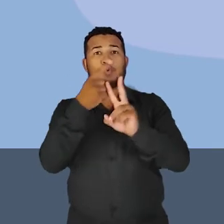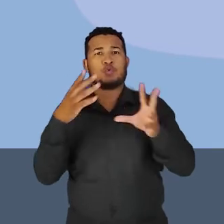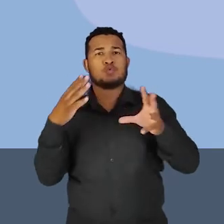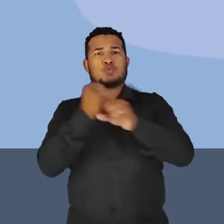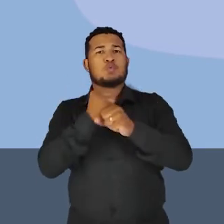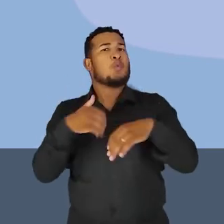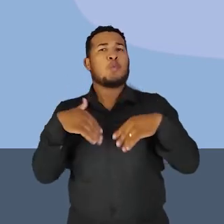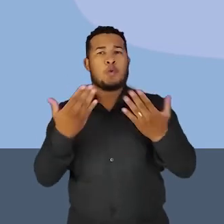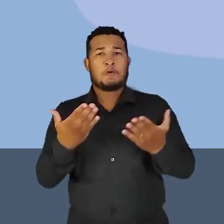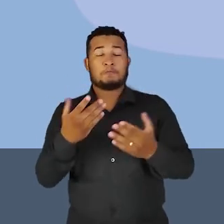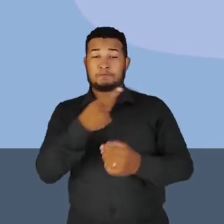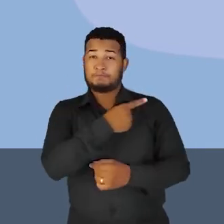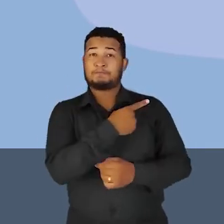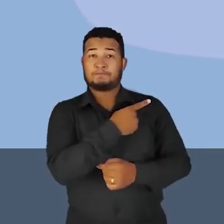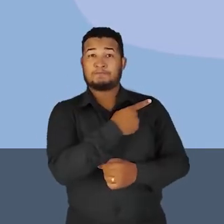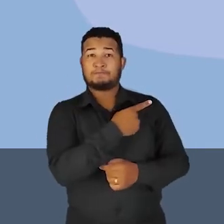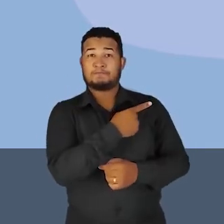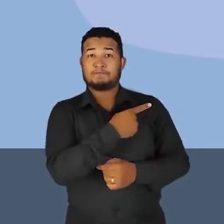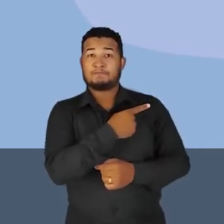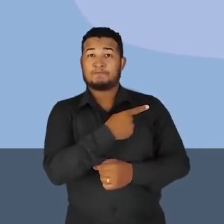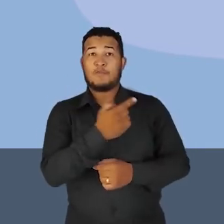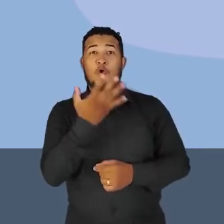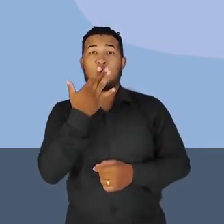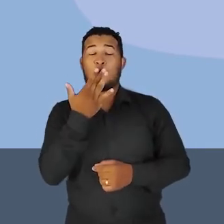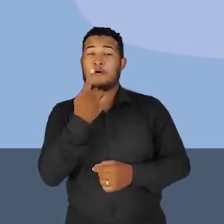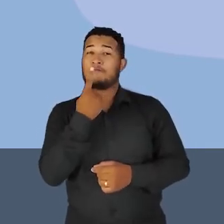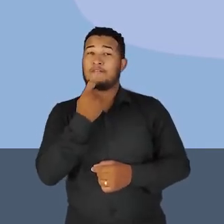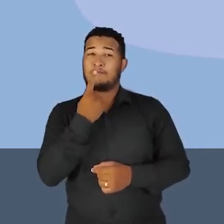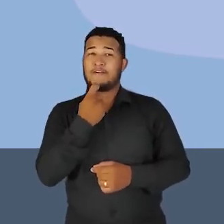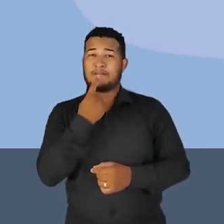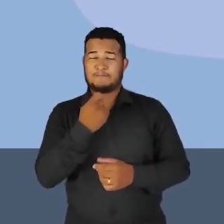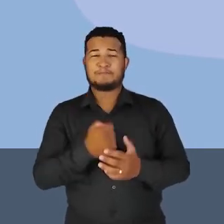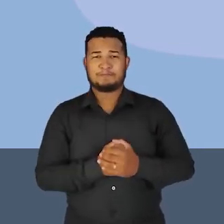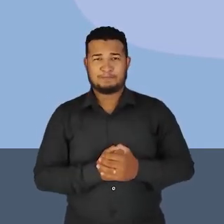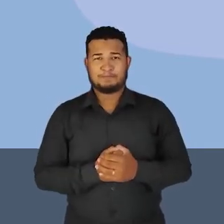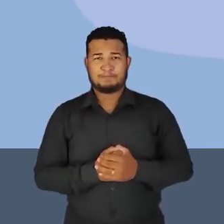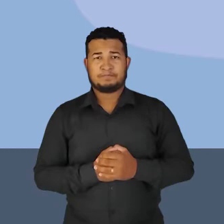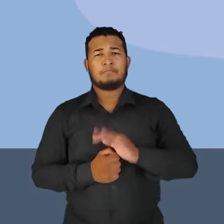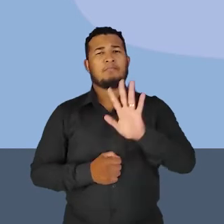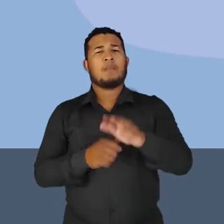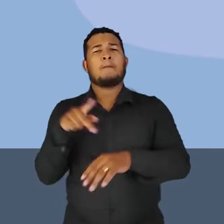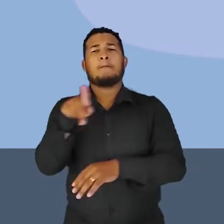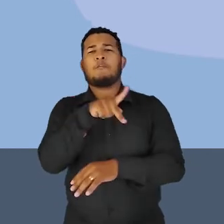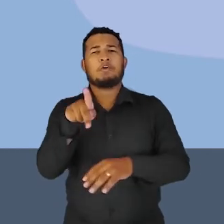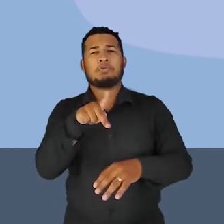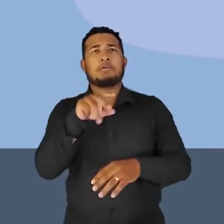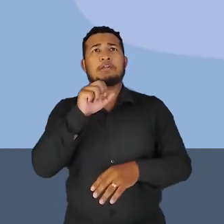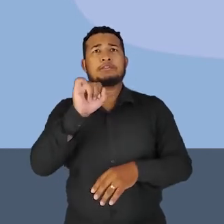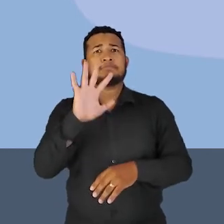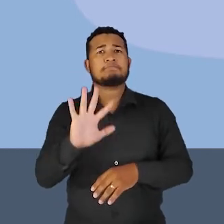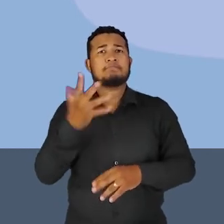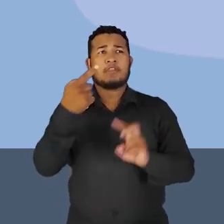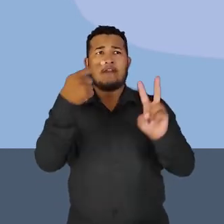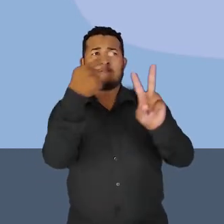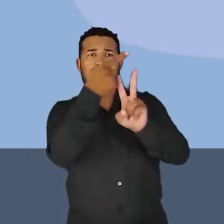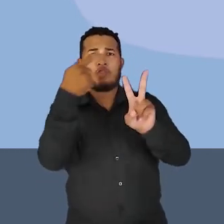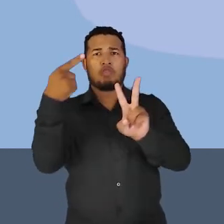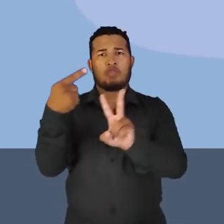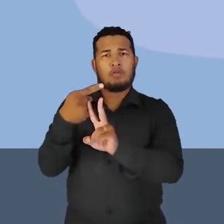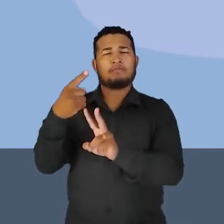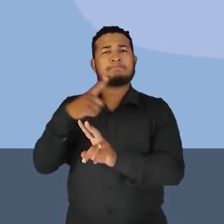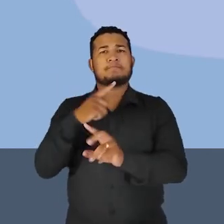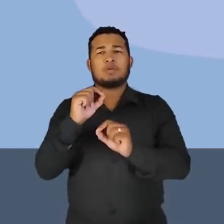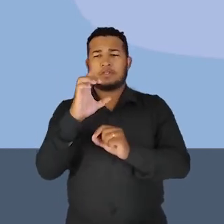O vetor resultante é esse que está em vermelho. Professor, e se esses vetores